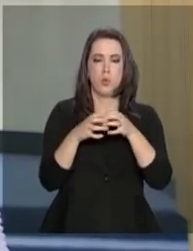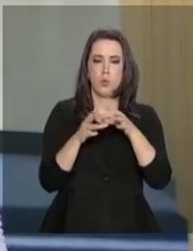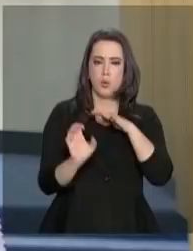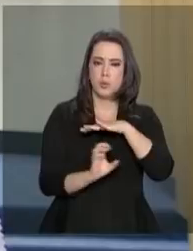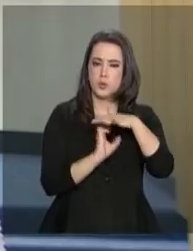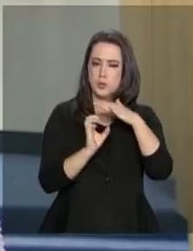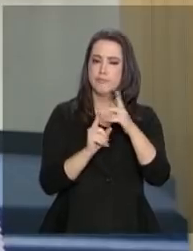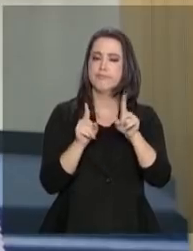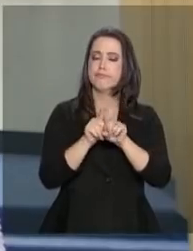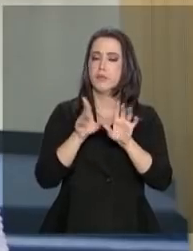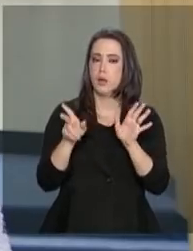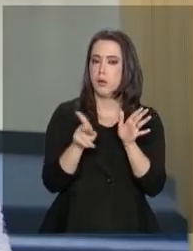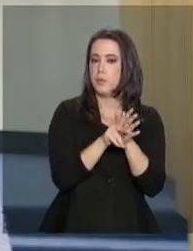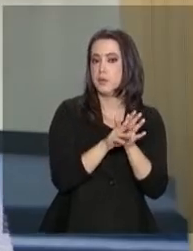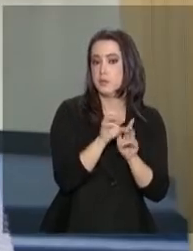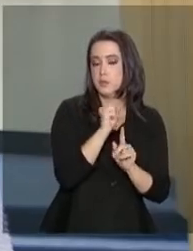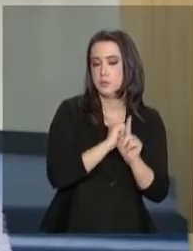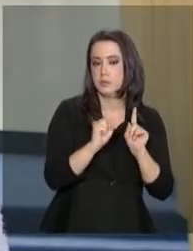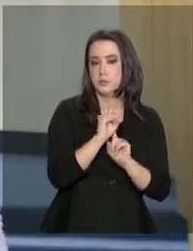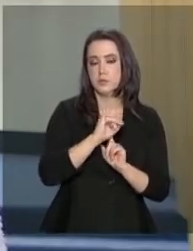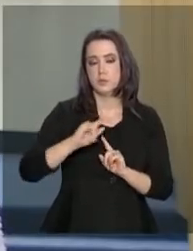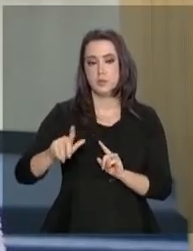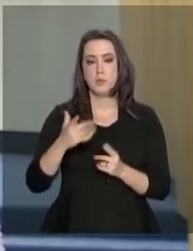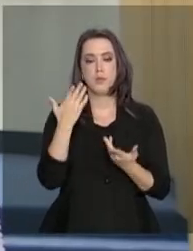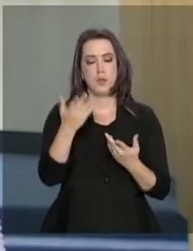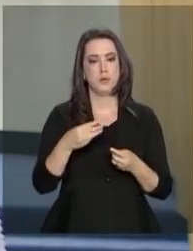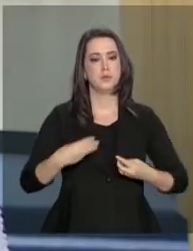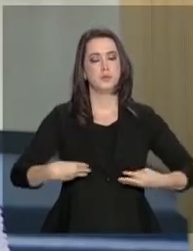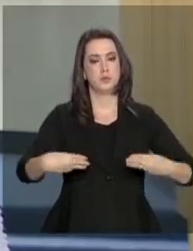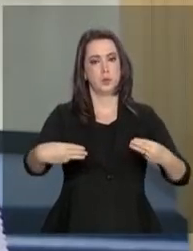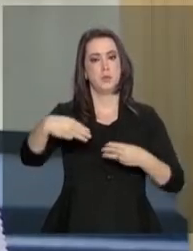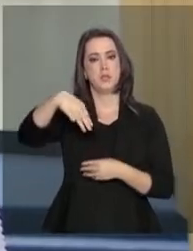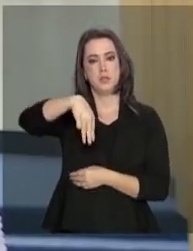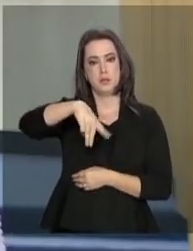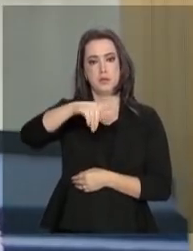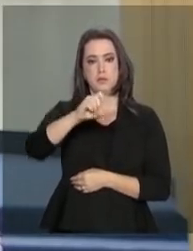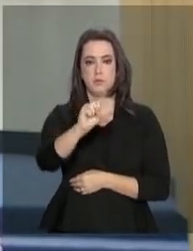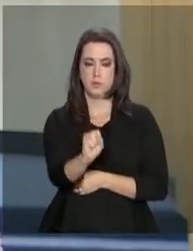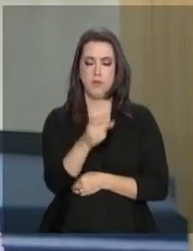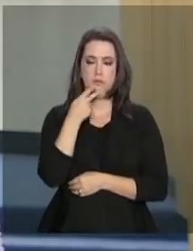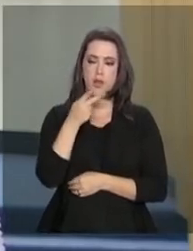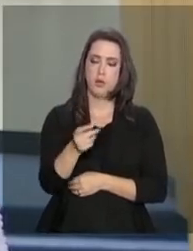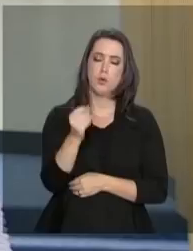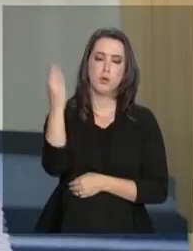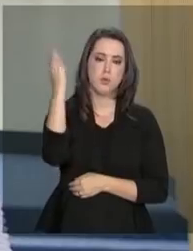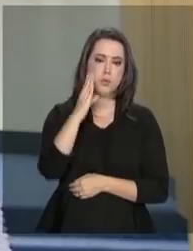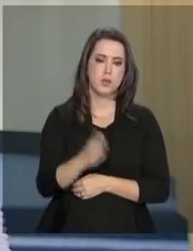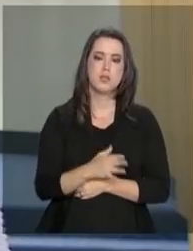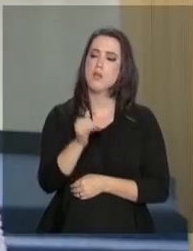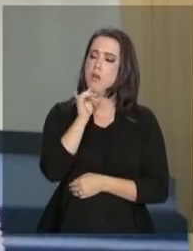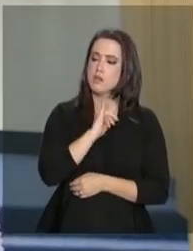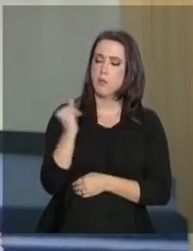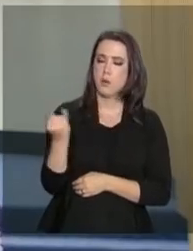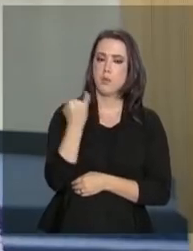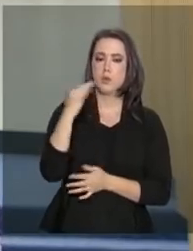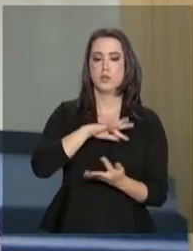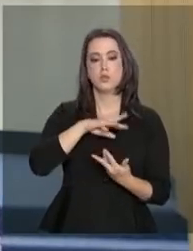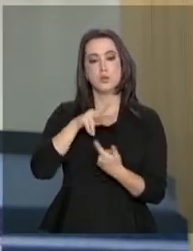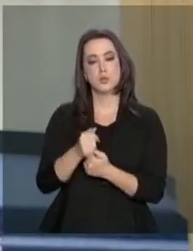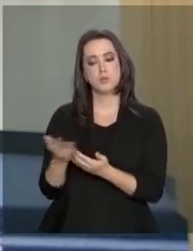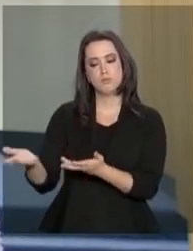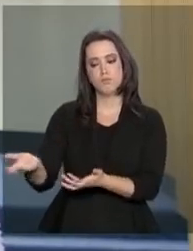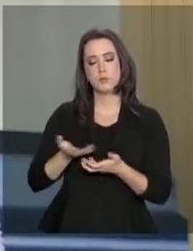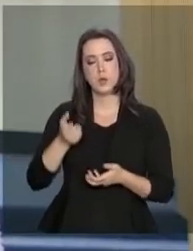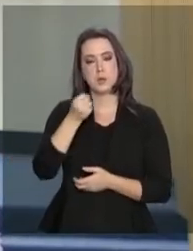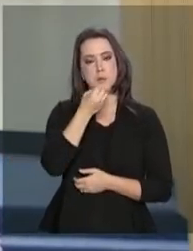organizada o ministro do desenvolvimento social alberto beltrame afirmou que o brasil deu exemplo ao mundo na